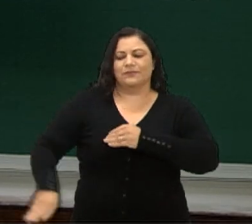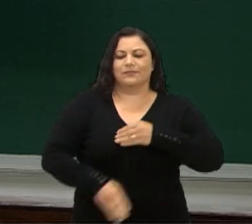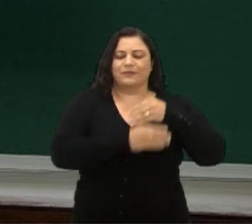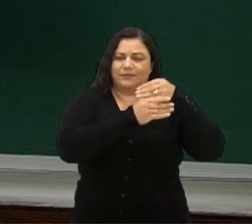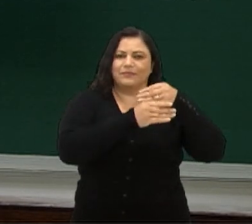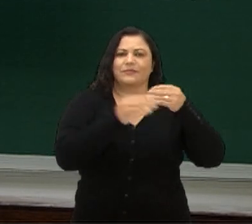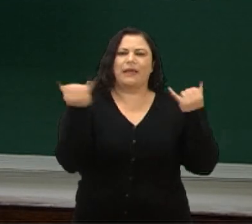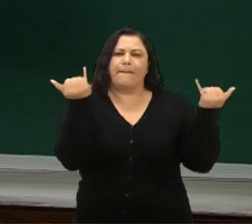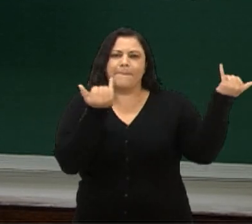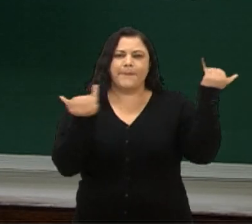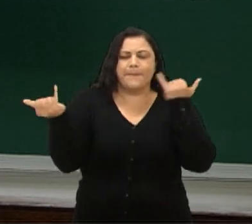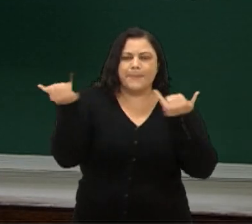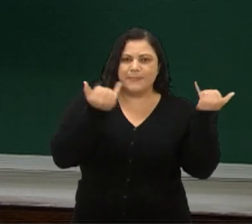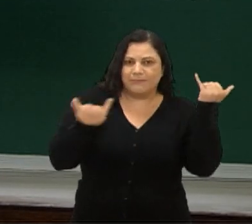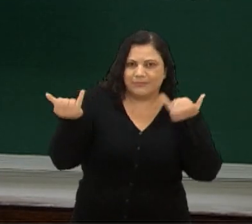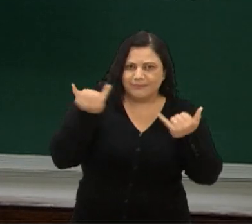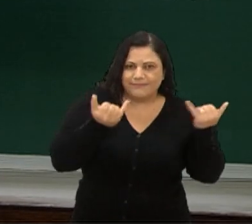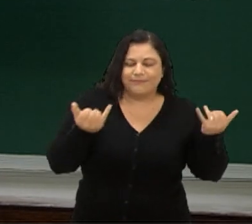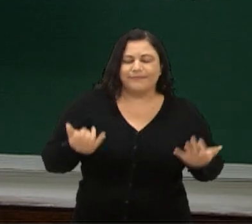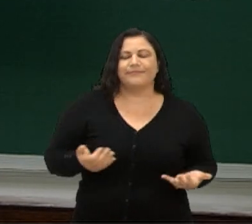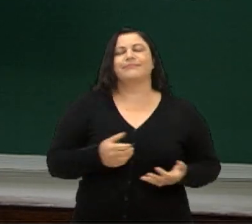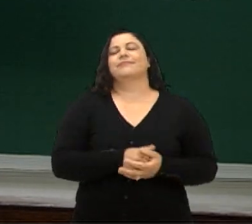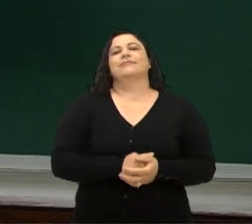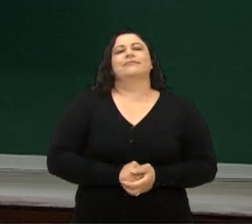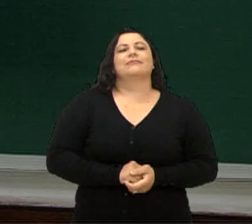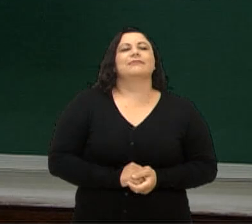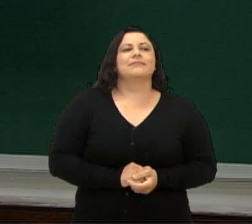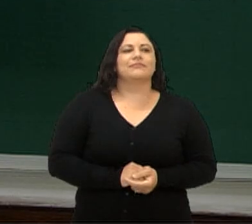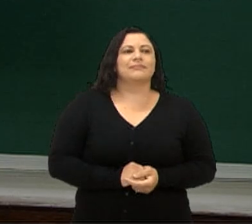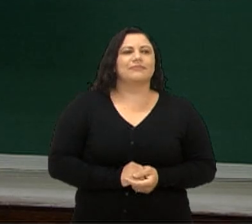informativos ali, algumas coisas que foram acrescentadas ao texto.